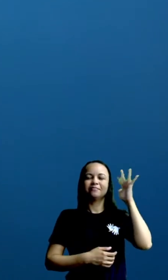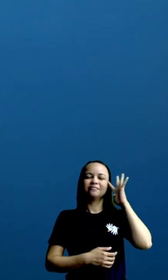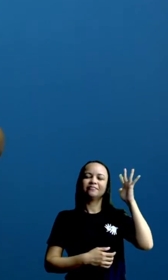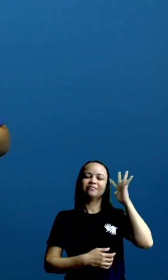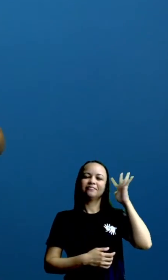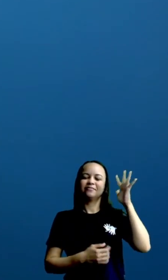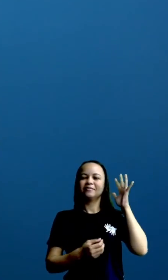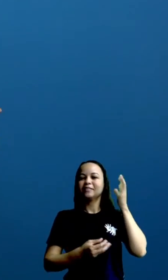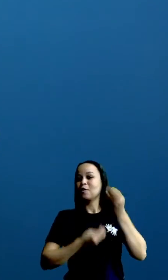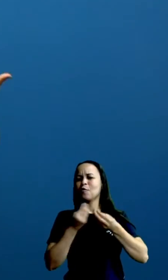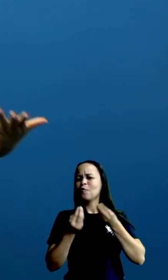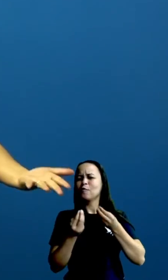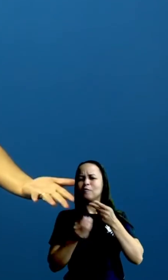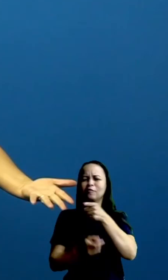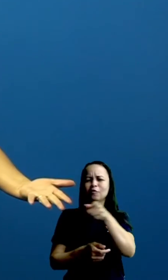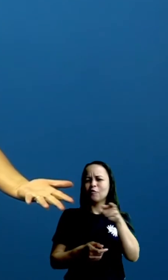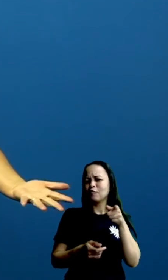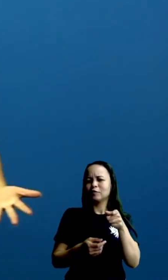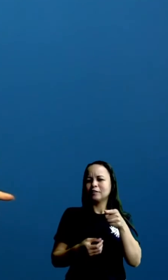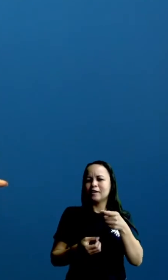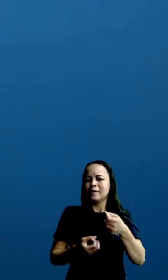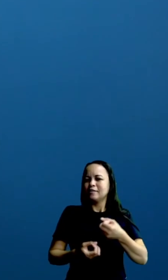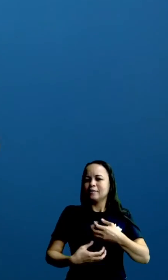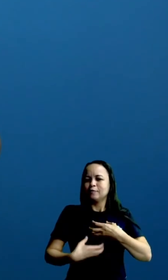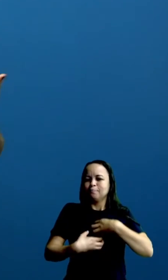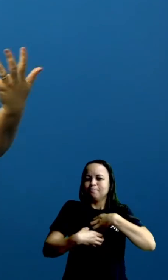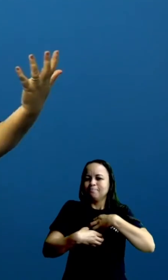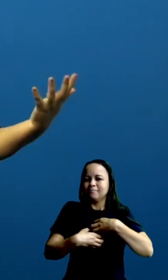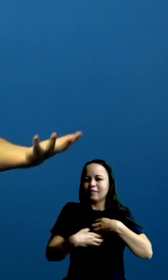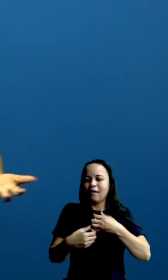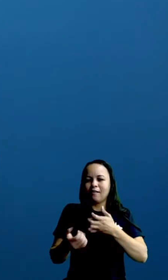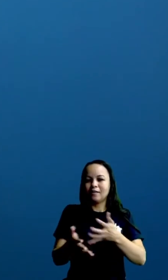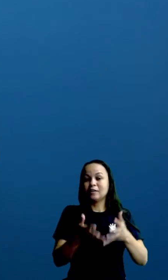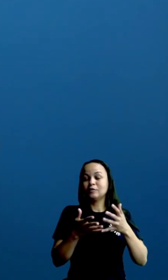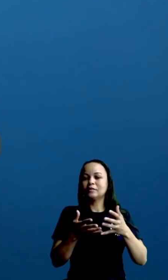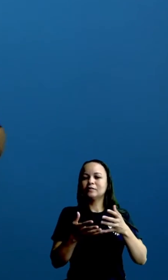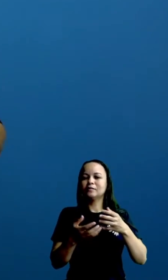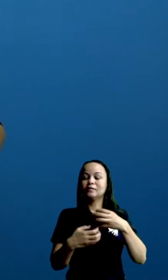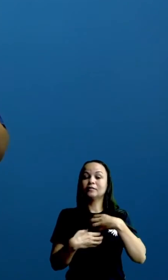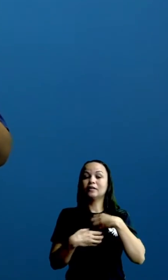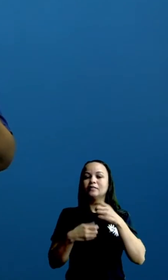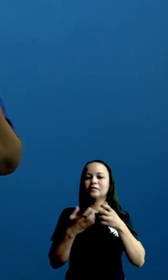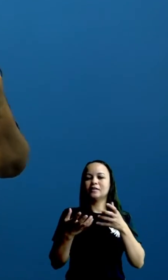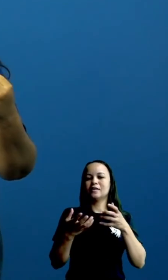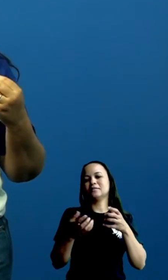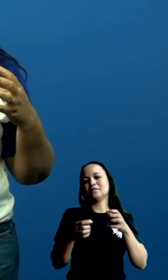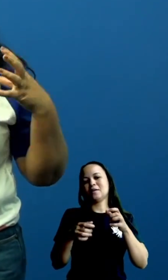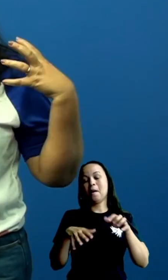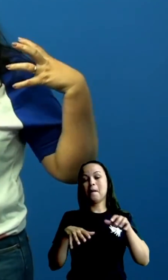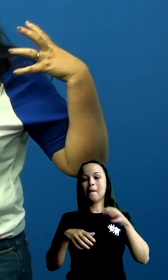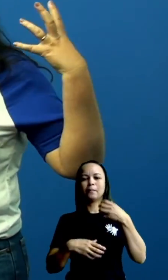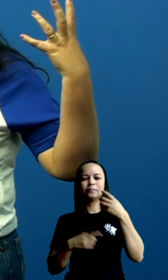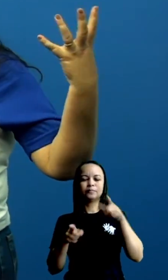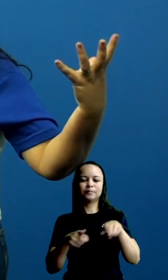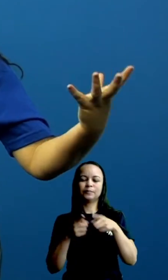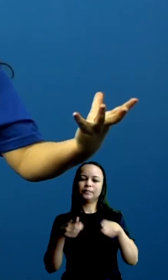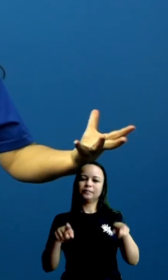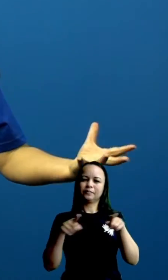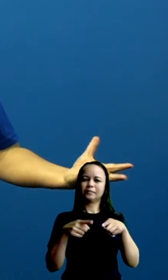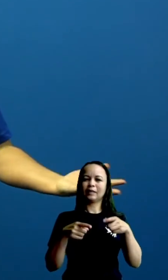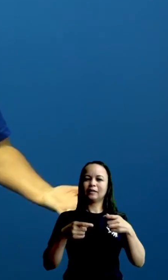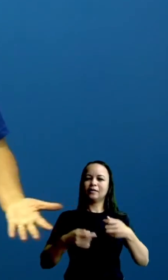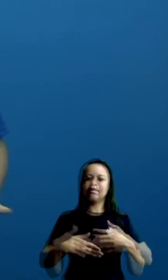música Como foi com você só sensação né disse que essa música clássica que coisa maravilhosa chega a gente